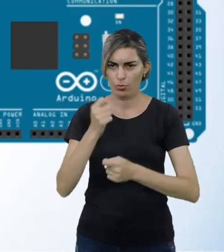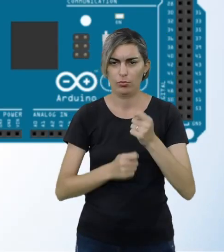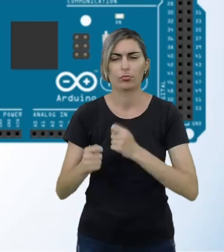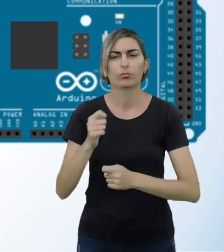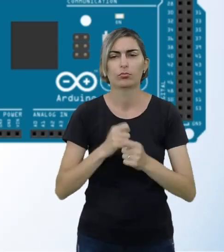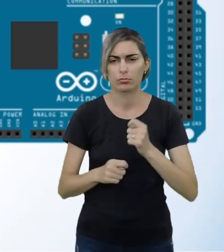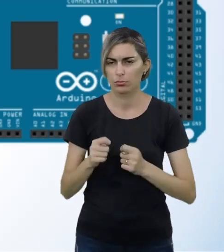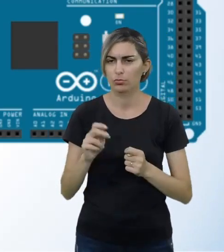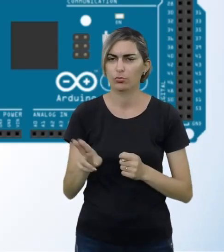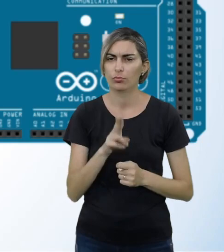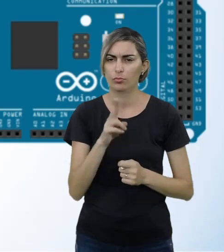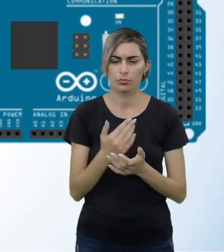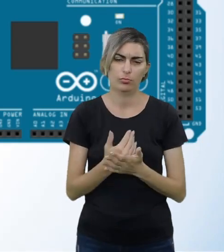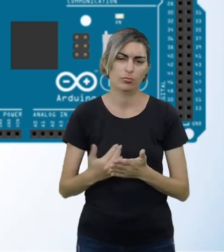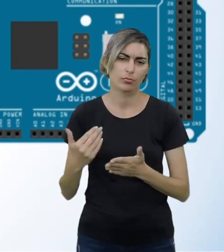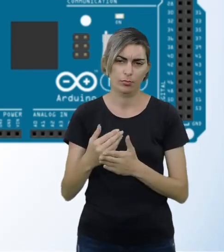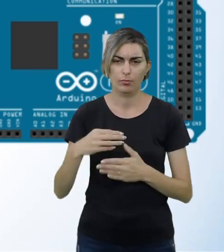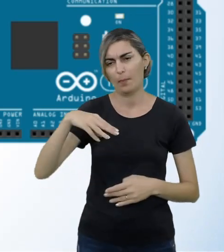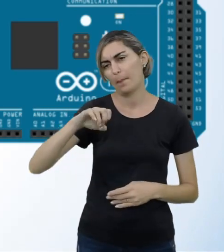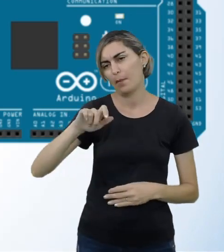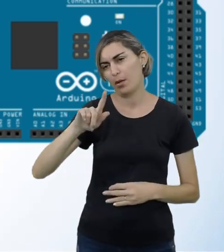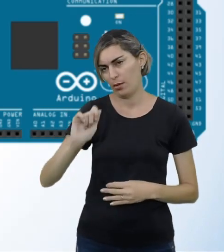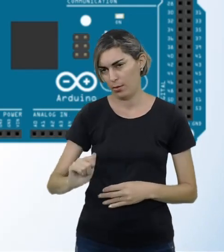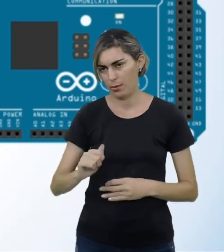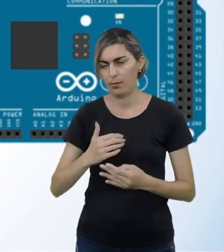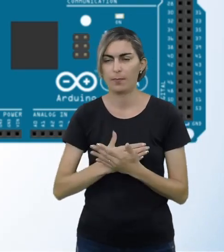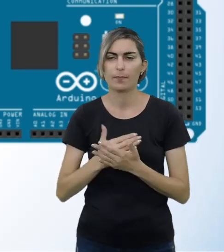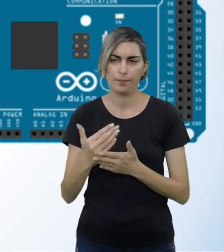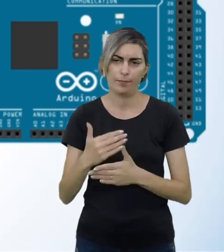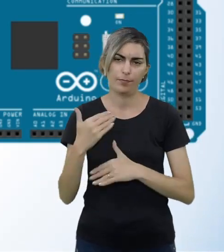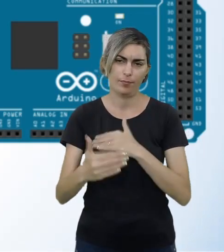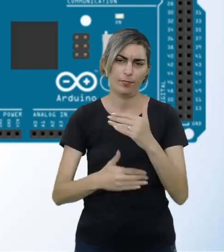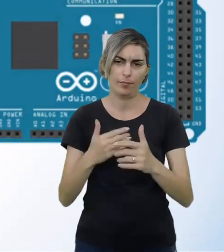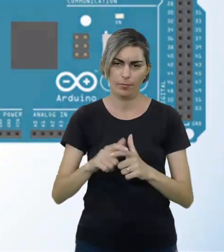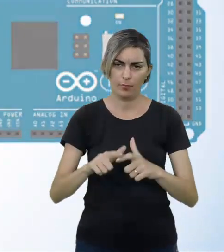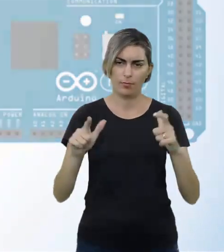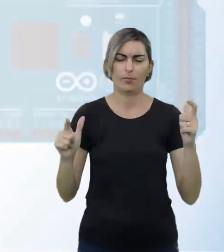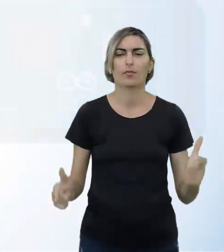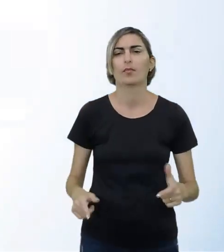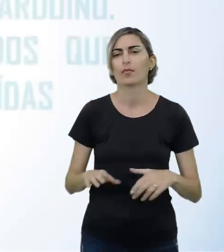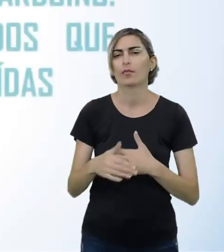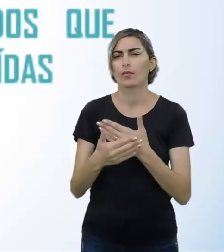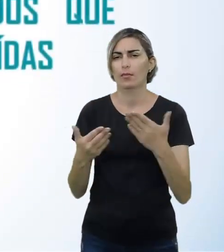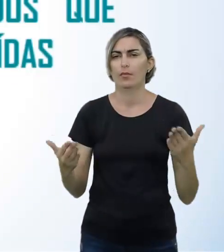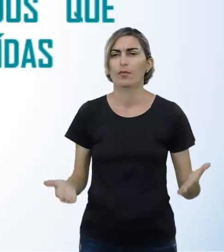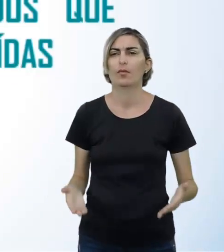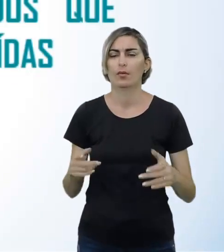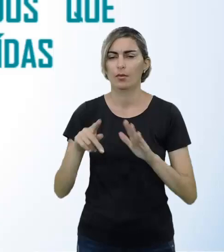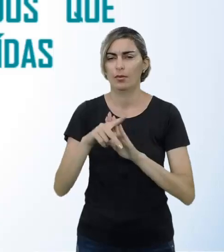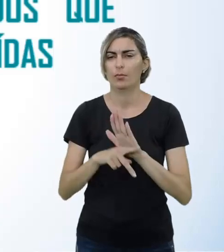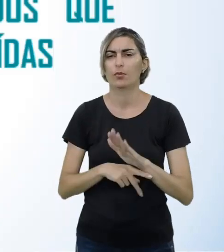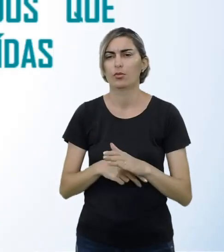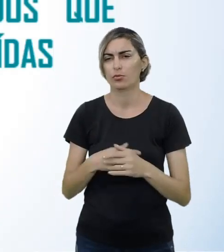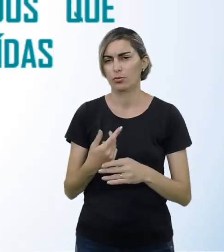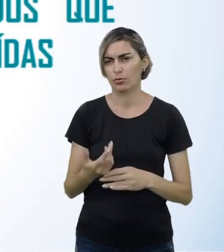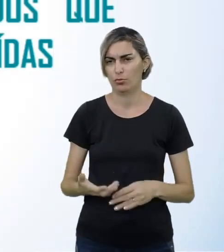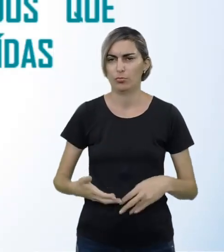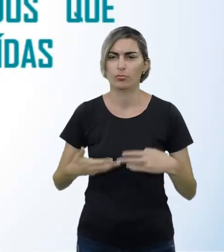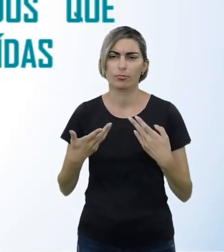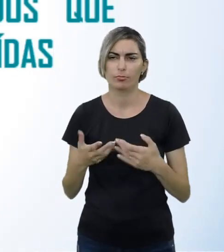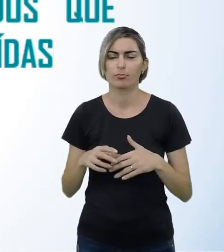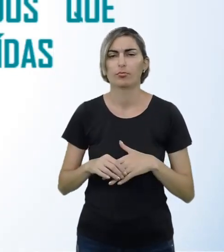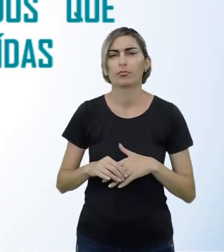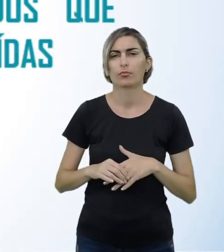componentes, a gente usa um Arduino Mega, tá? Além disso, ele tem um processamento maior, então ele é ideal para projetos mais robustos,